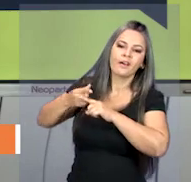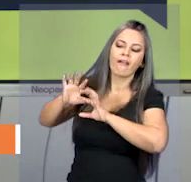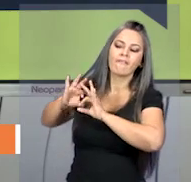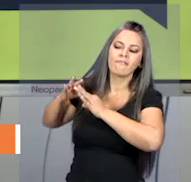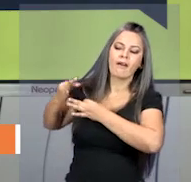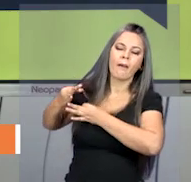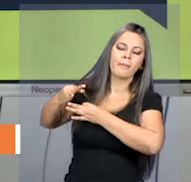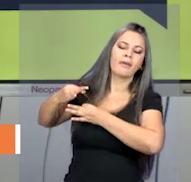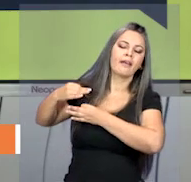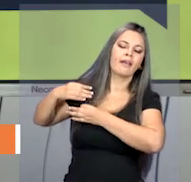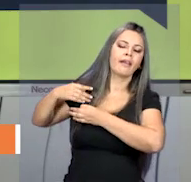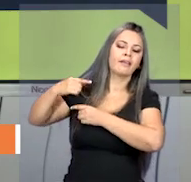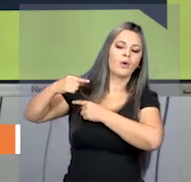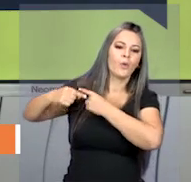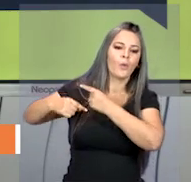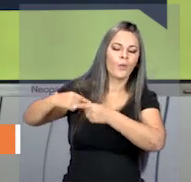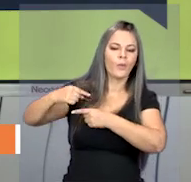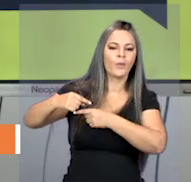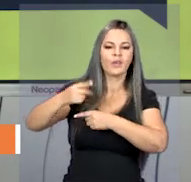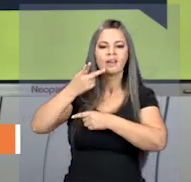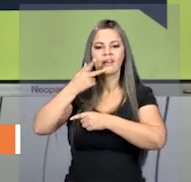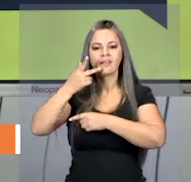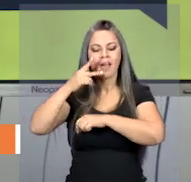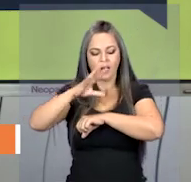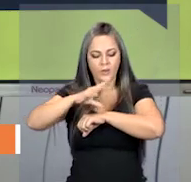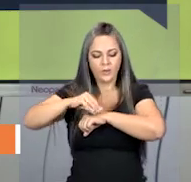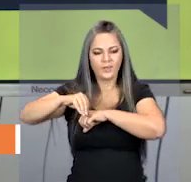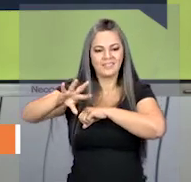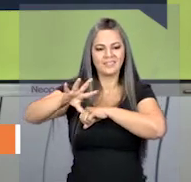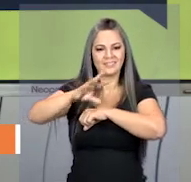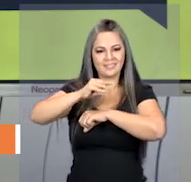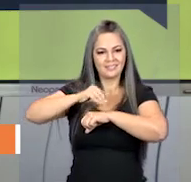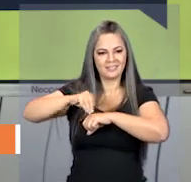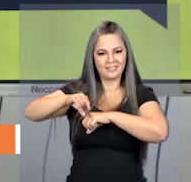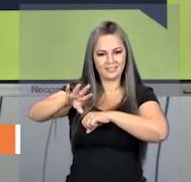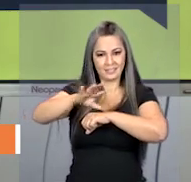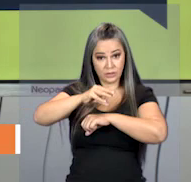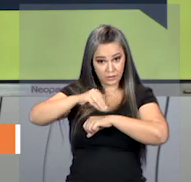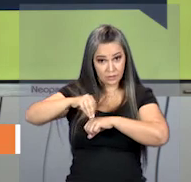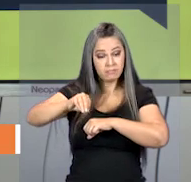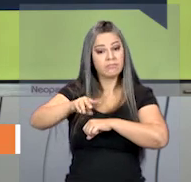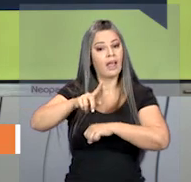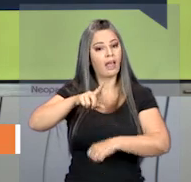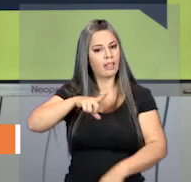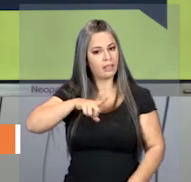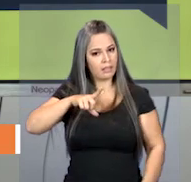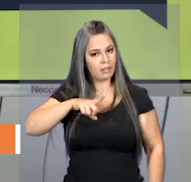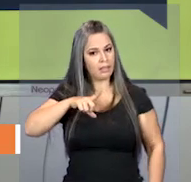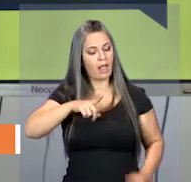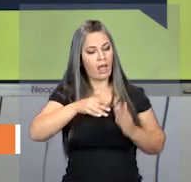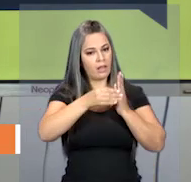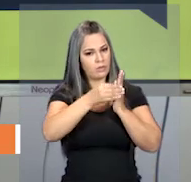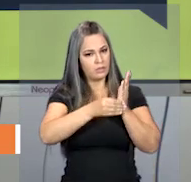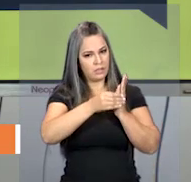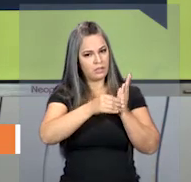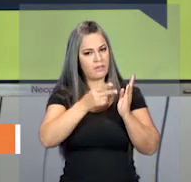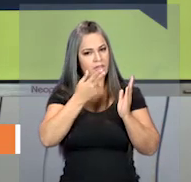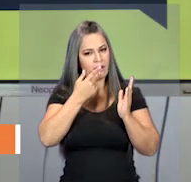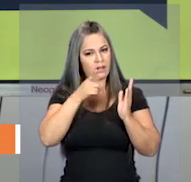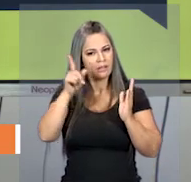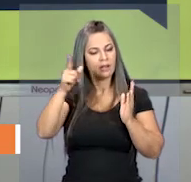fala sobre a história da leitura. Nesse livro, fala-se que Alexandre o